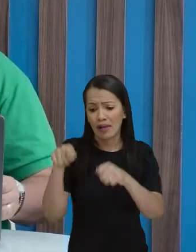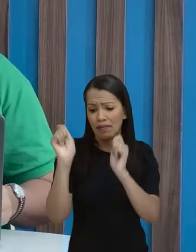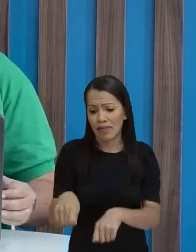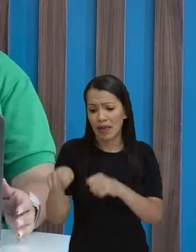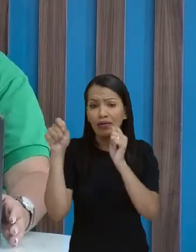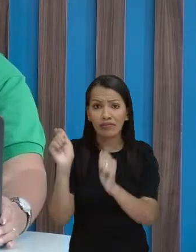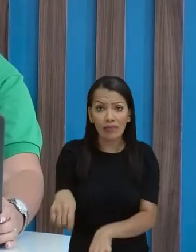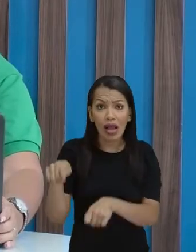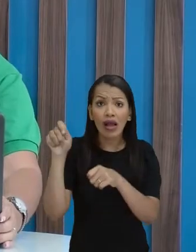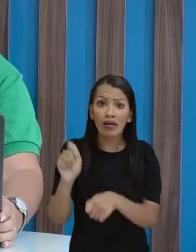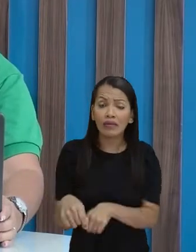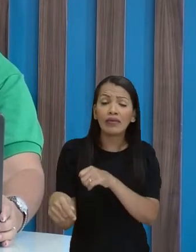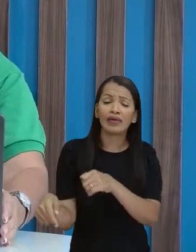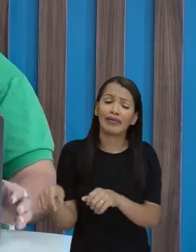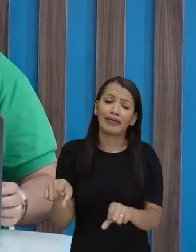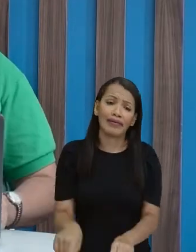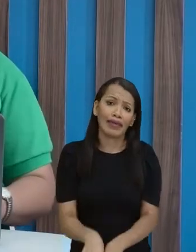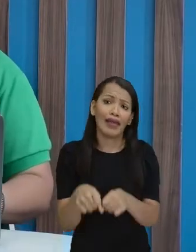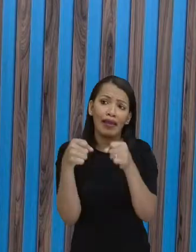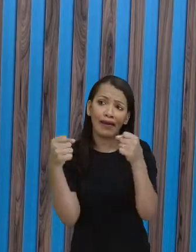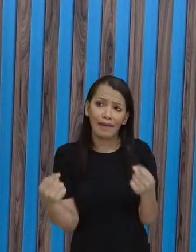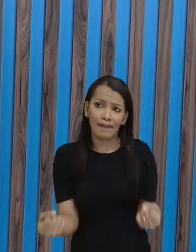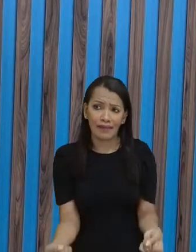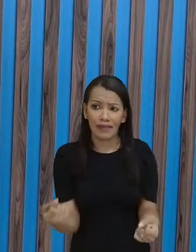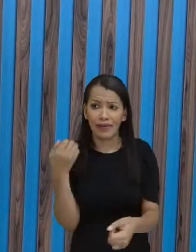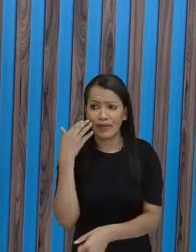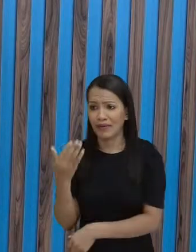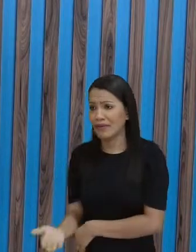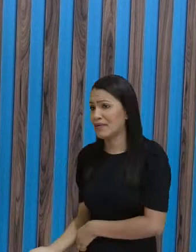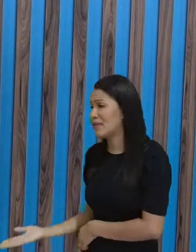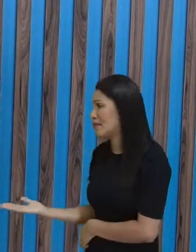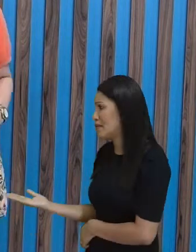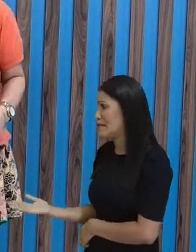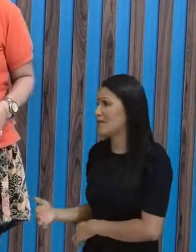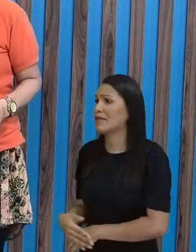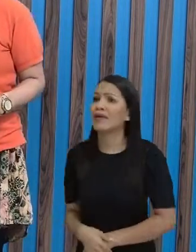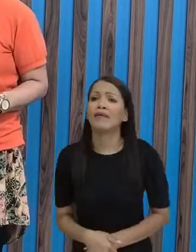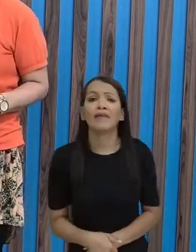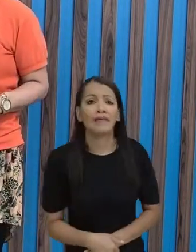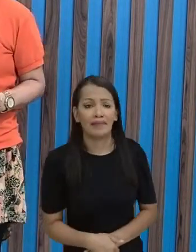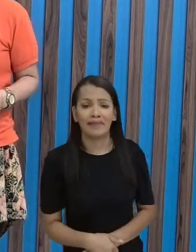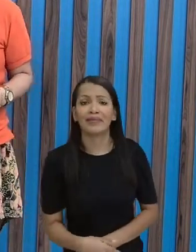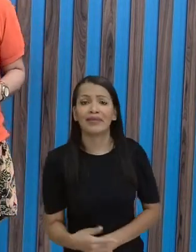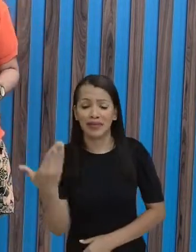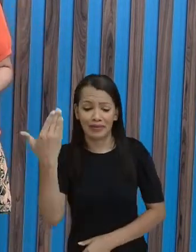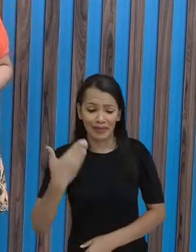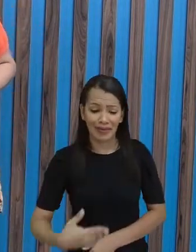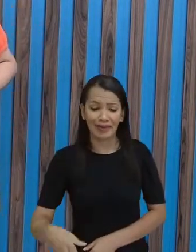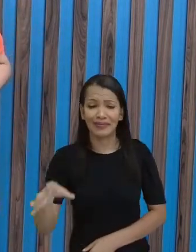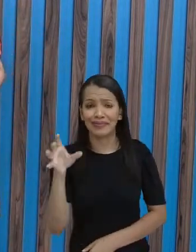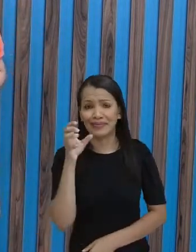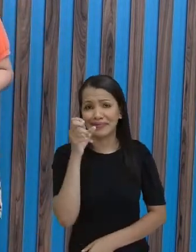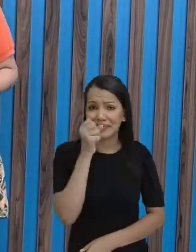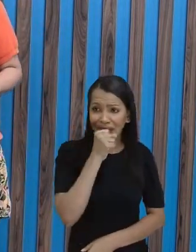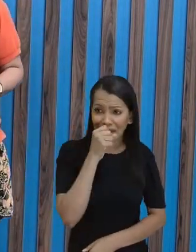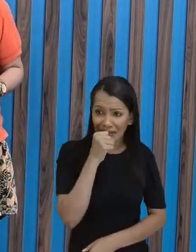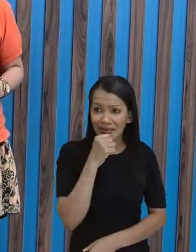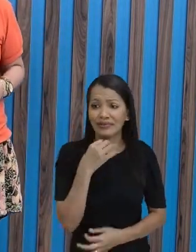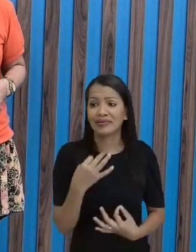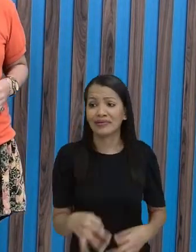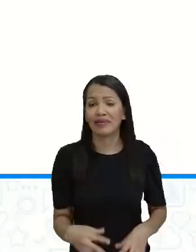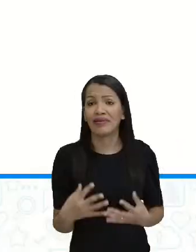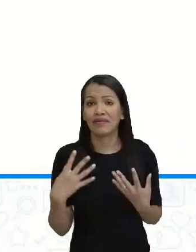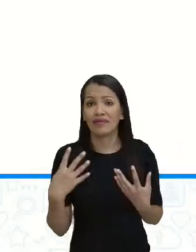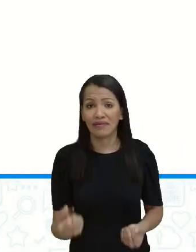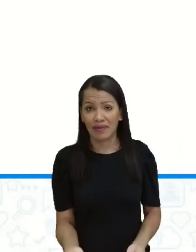coisa séria. Não. Aí mandaram a laranja de sol. Que bom, bem-vinda, Laranjinha. Vamos lá? Então, bora